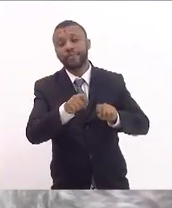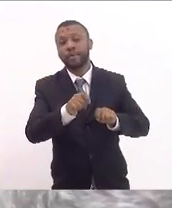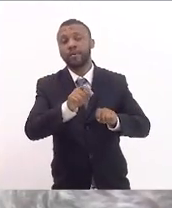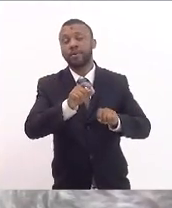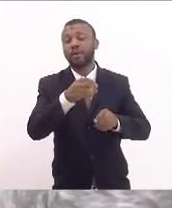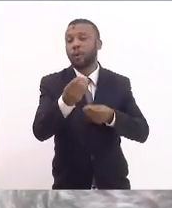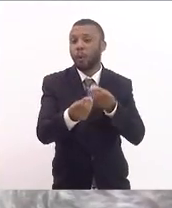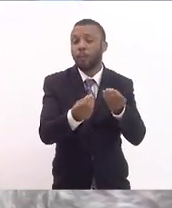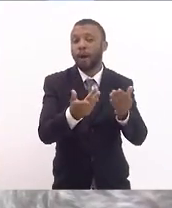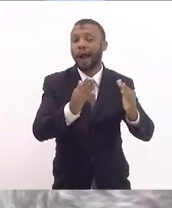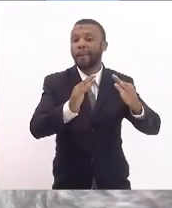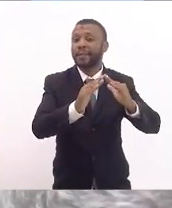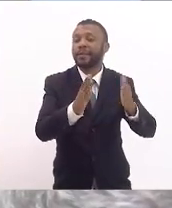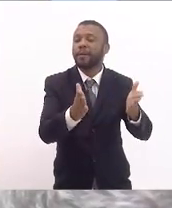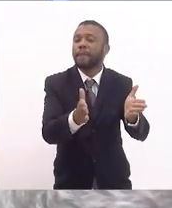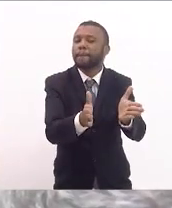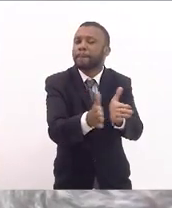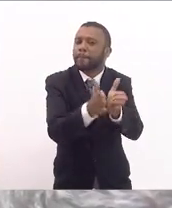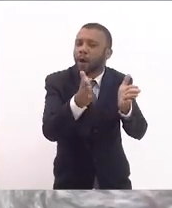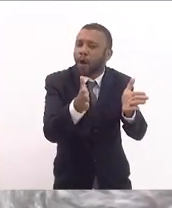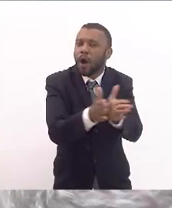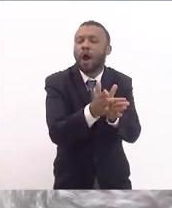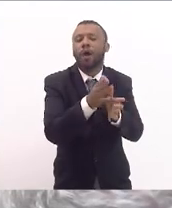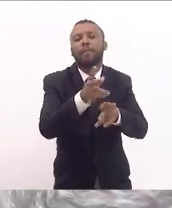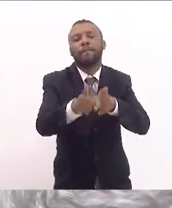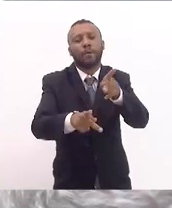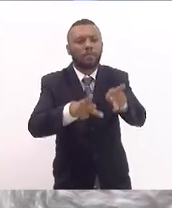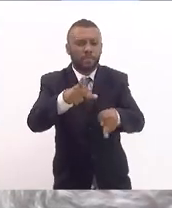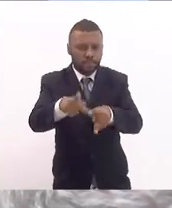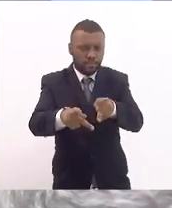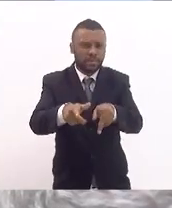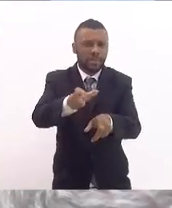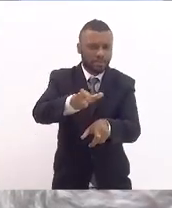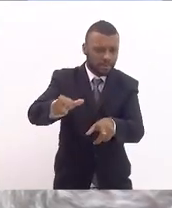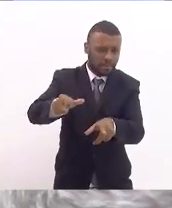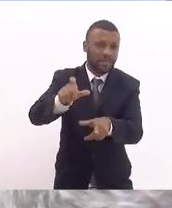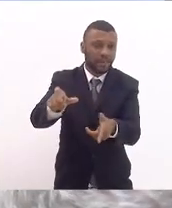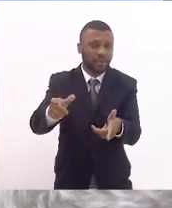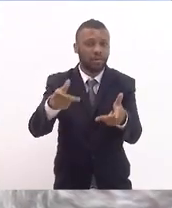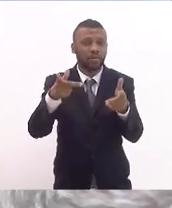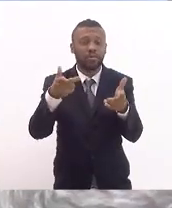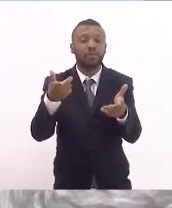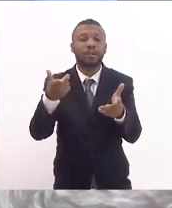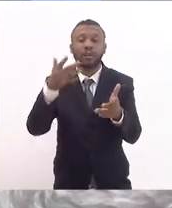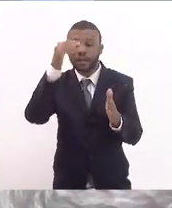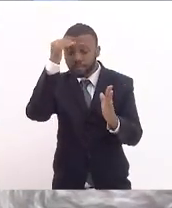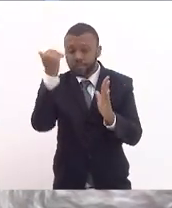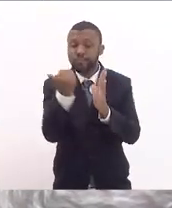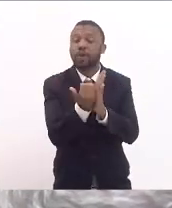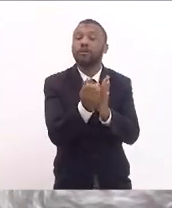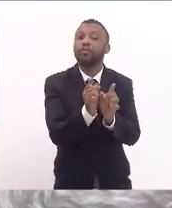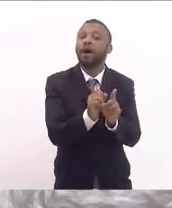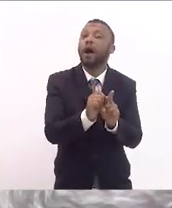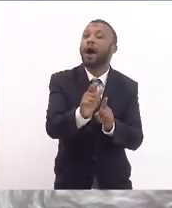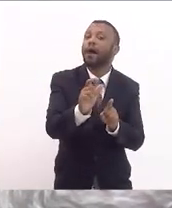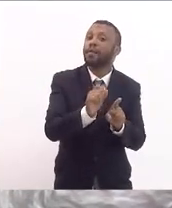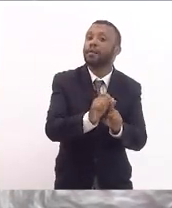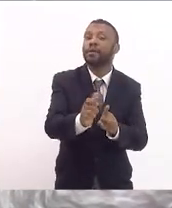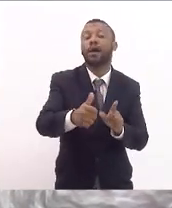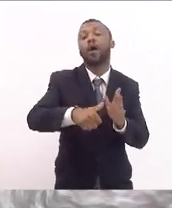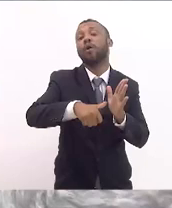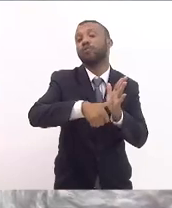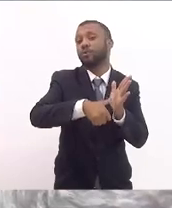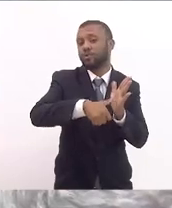e como habitação daqueles que estão só da região do aluguel social